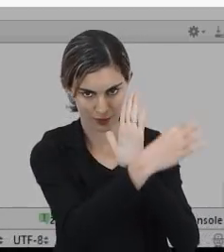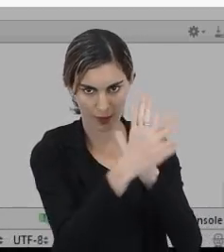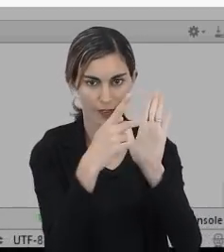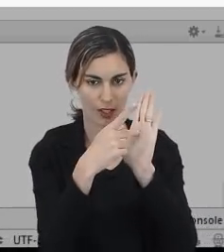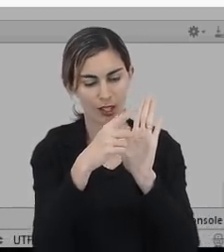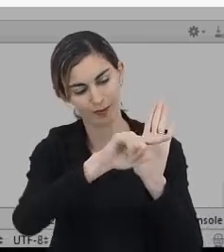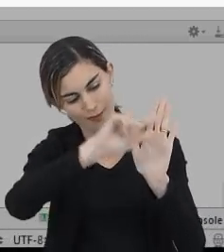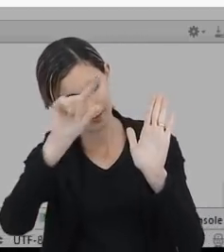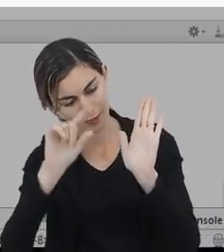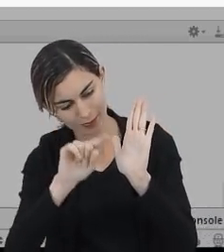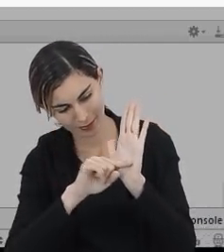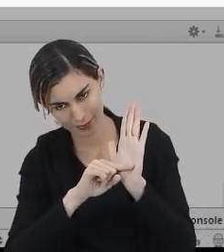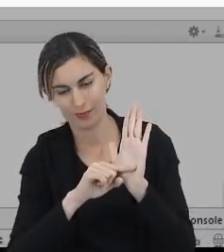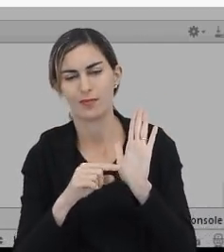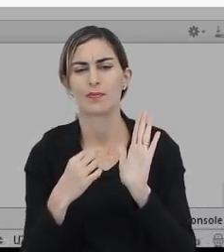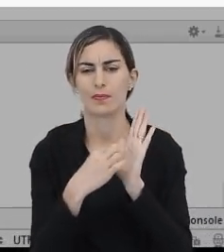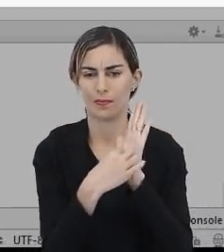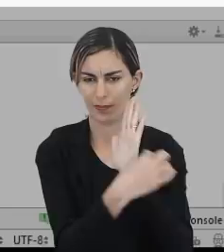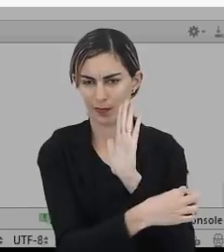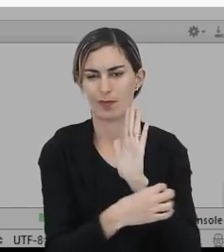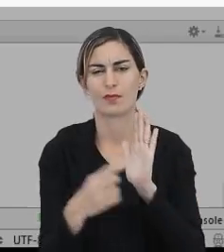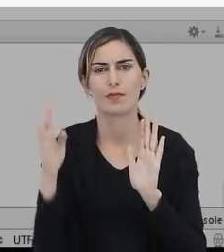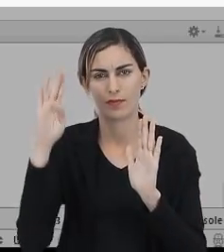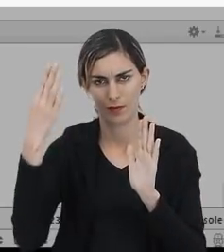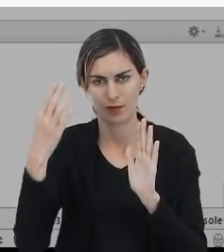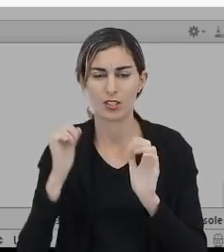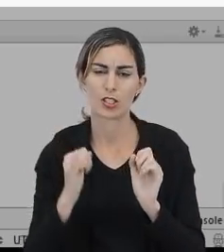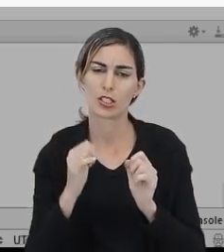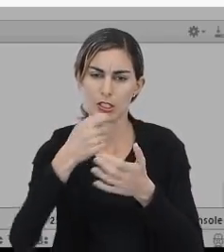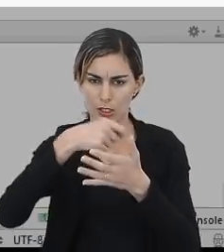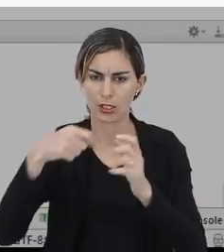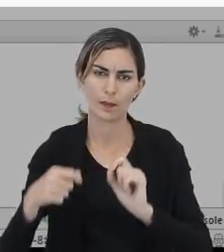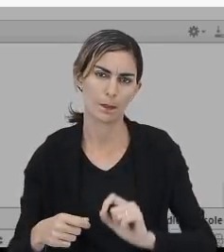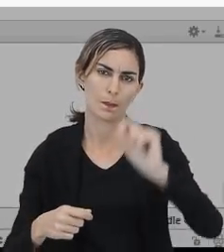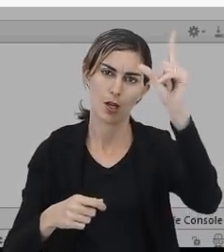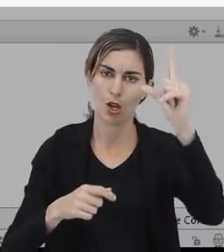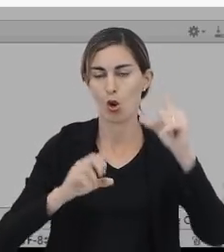aí temos uma decisão. Ele escreve maior ou menor,